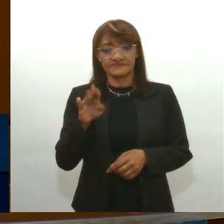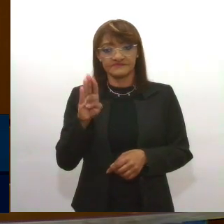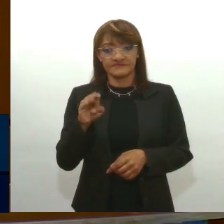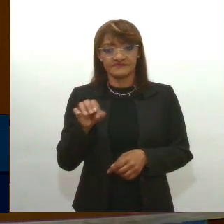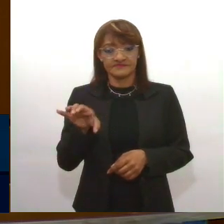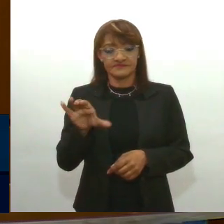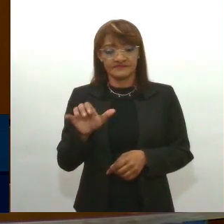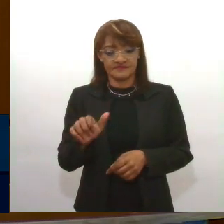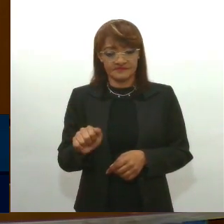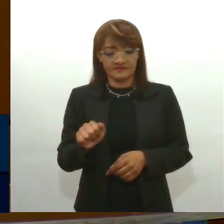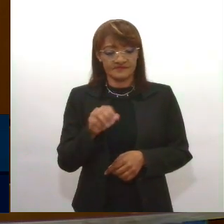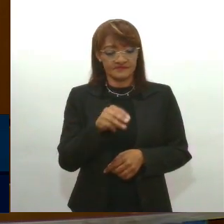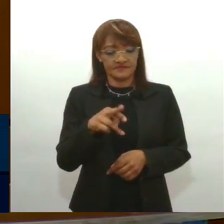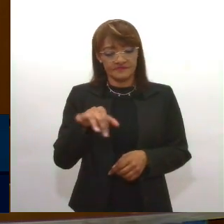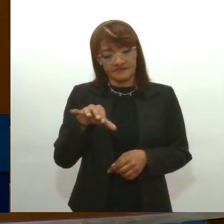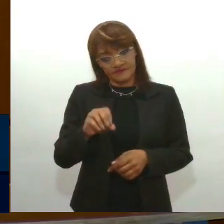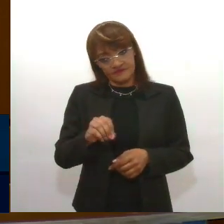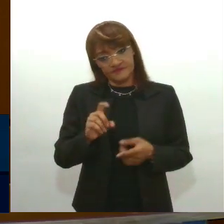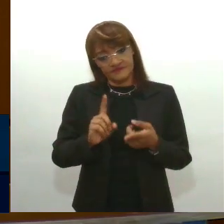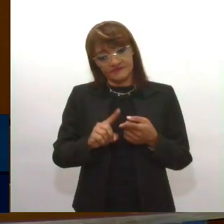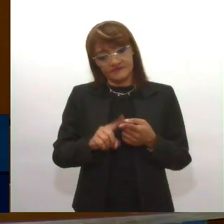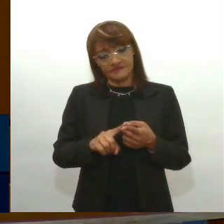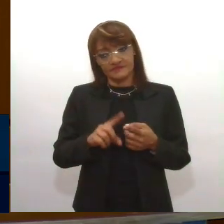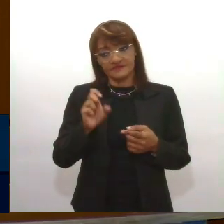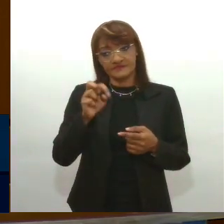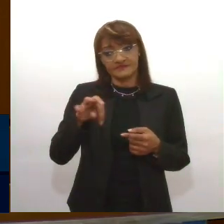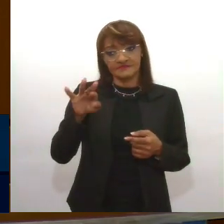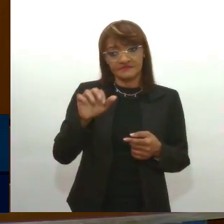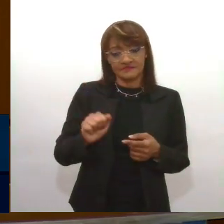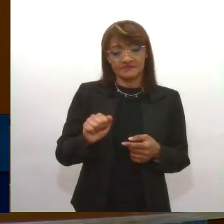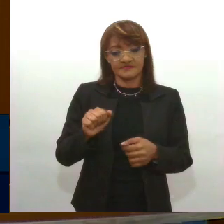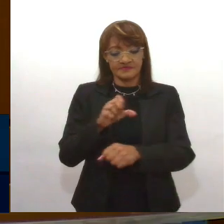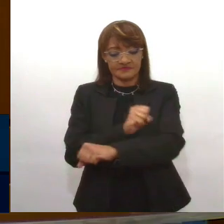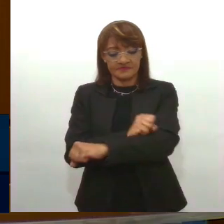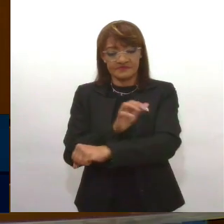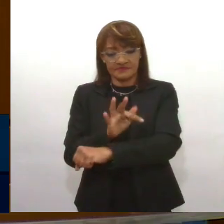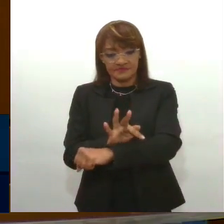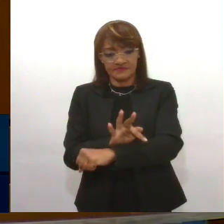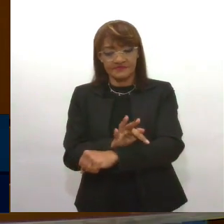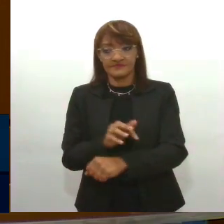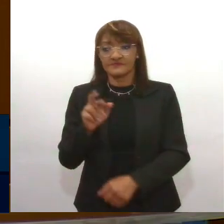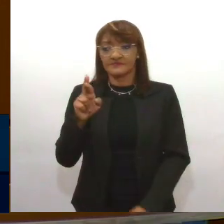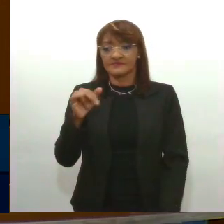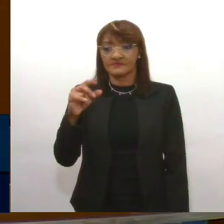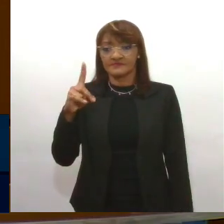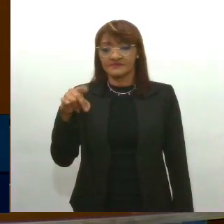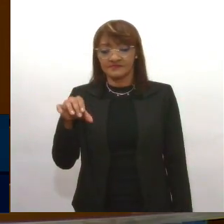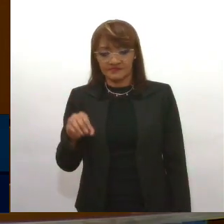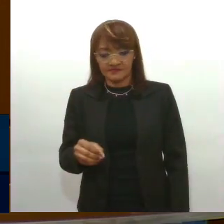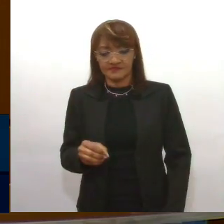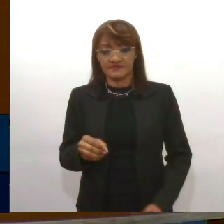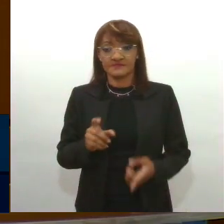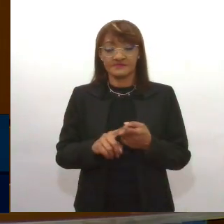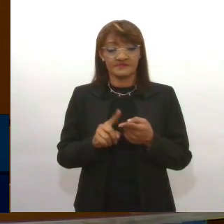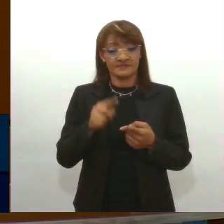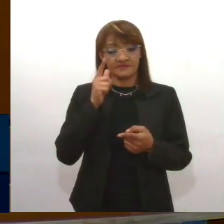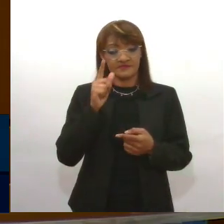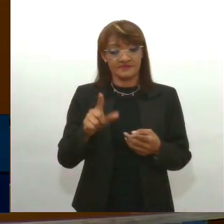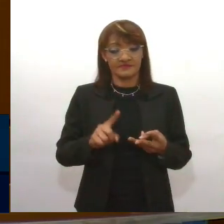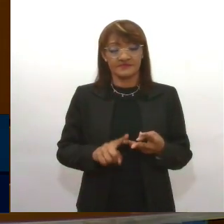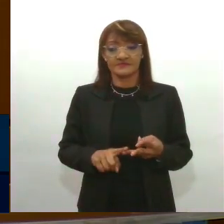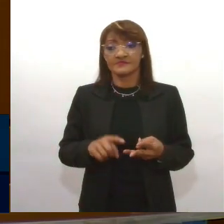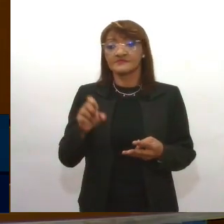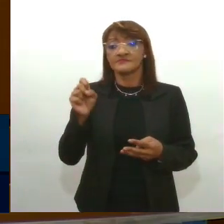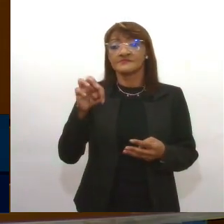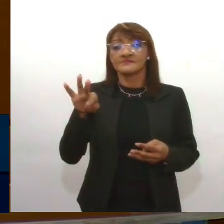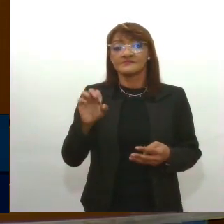prefeito de Santan São Francisco meu amigo Ricardo riz reeleito meu amigo de Santo dasas Paulo César